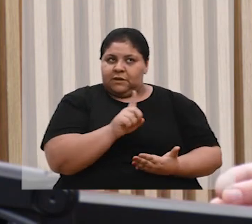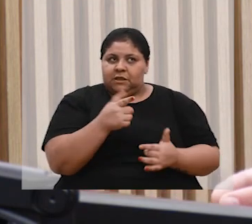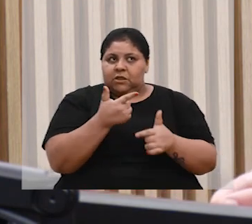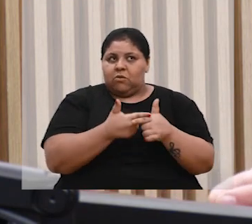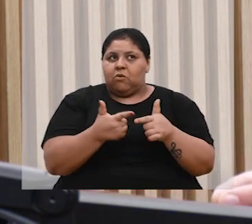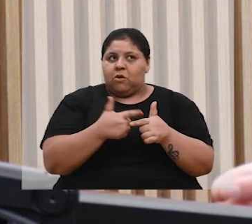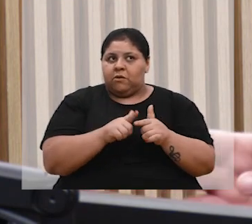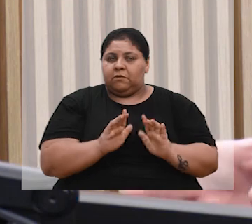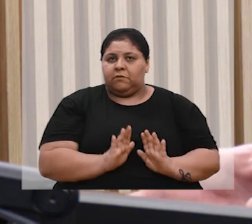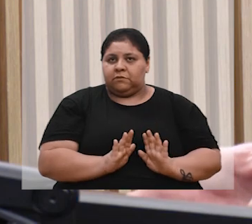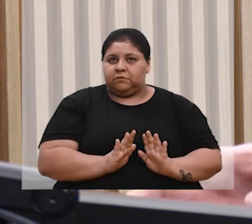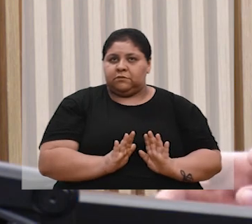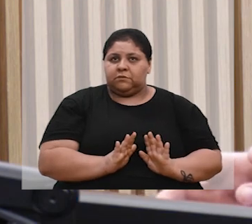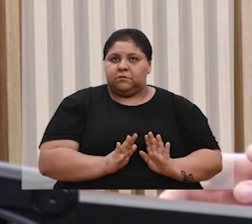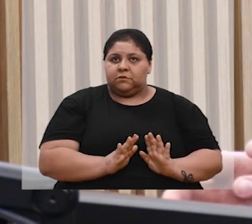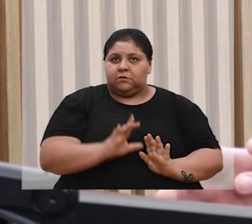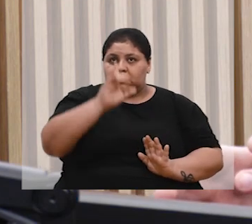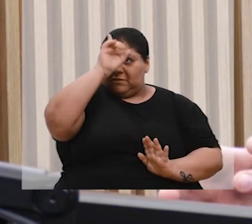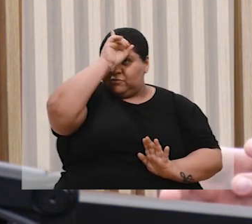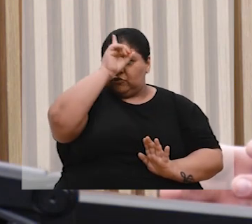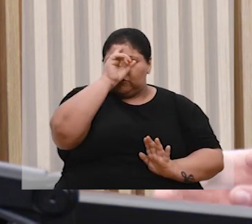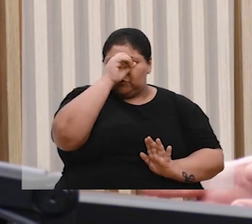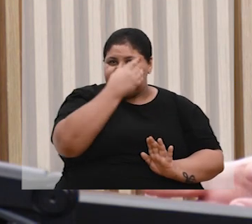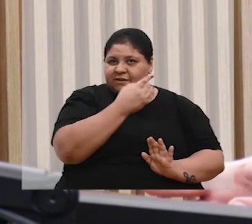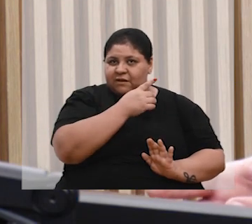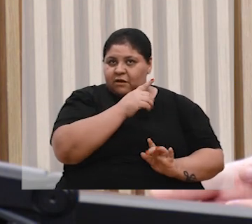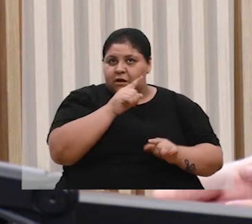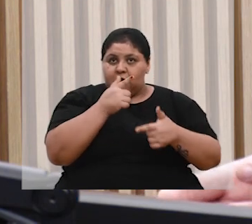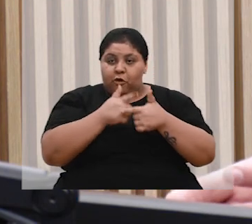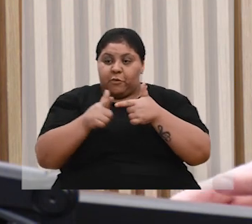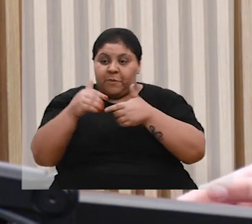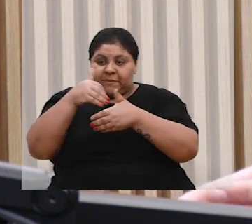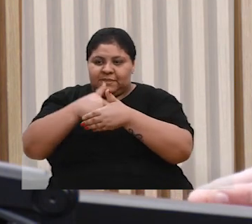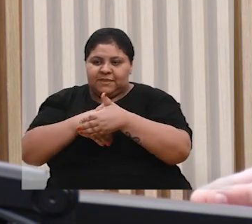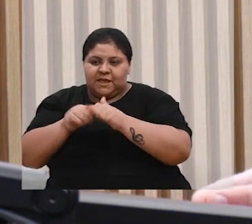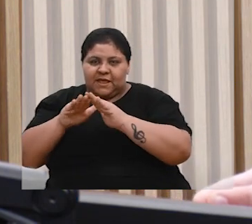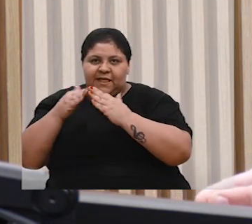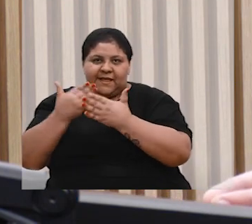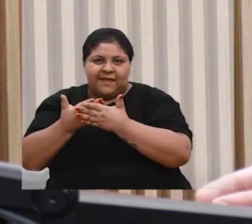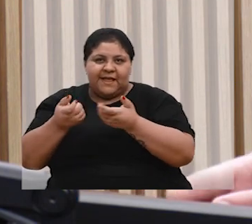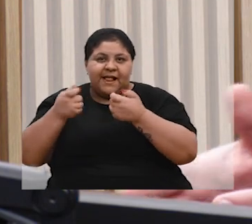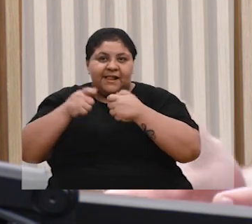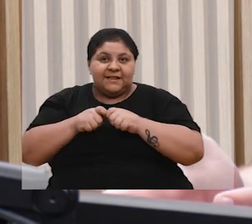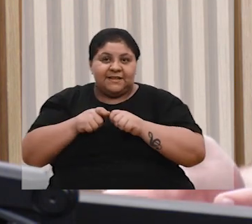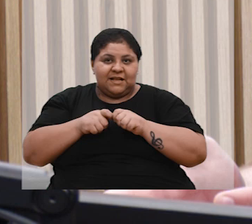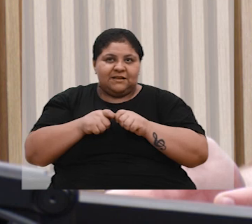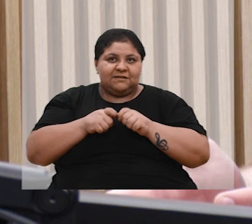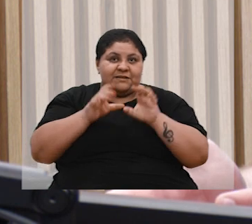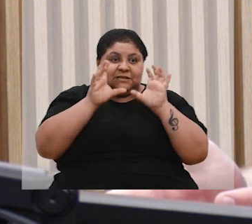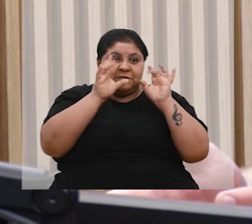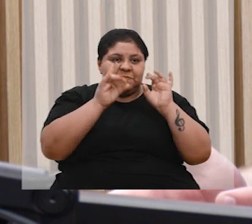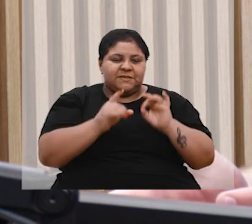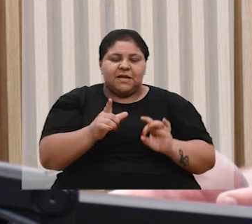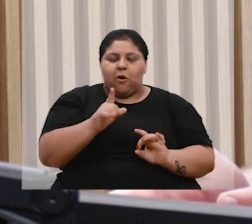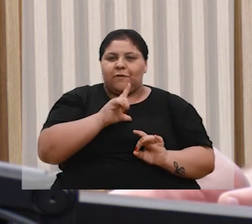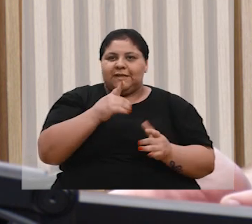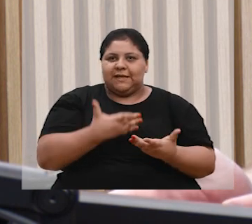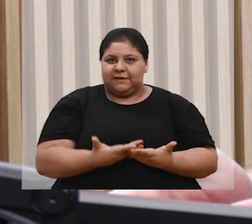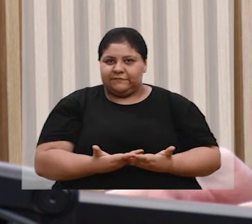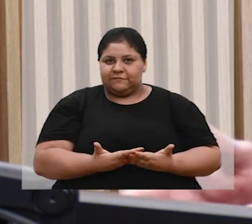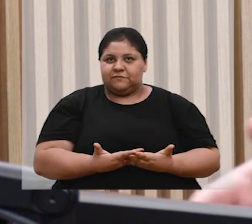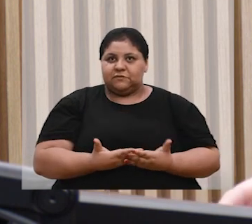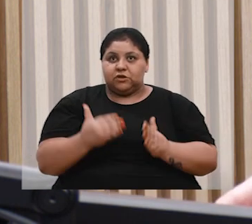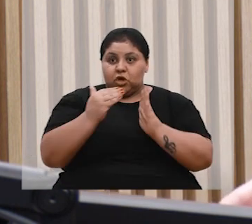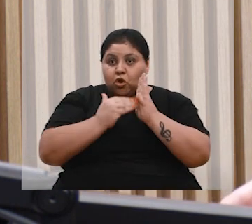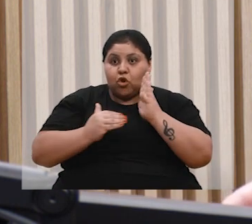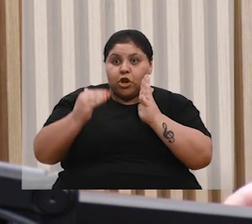né? Não é o problema do hospital, é o problema dentro do hospital, é a necessidade especial que tu tem.